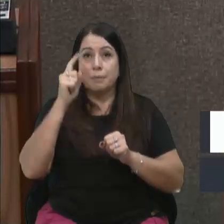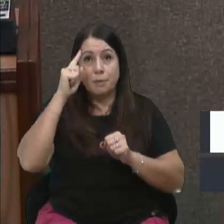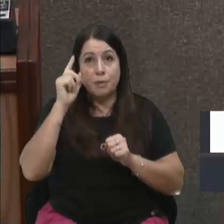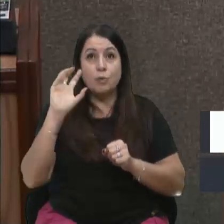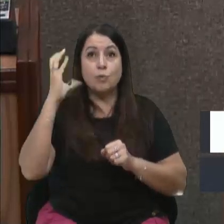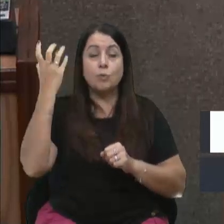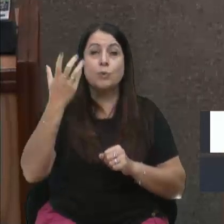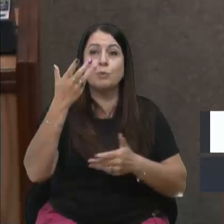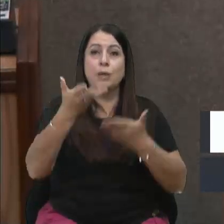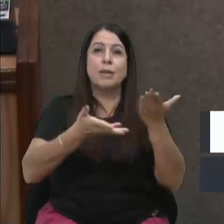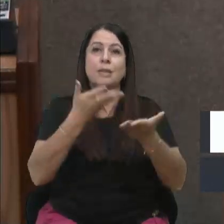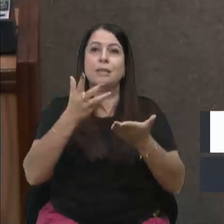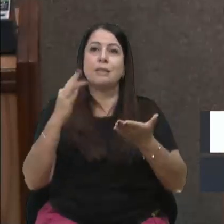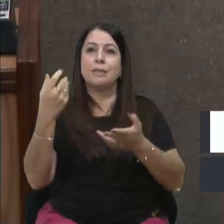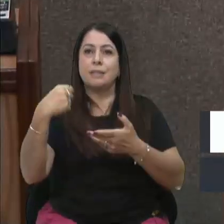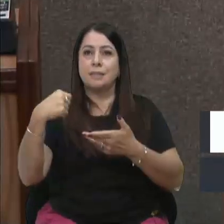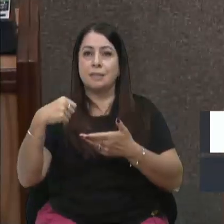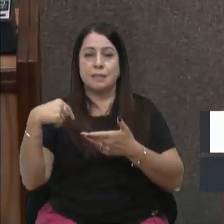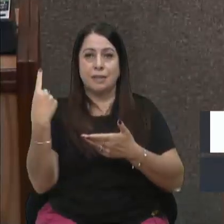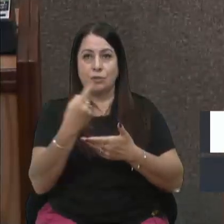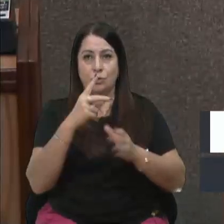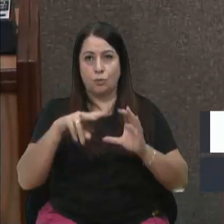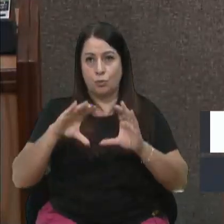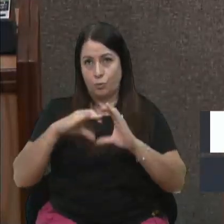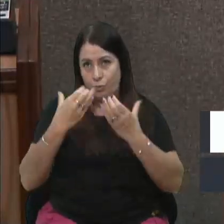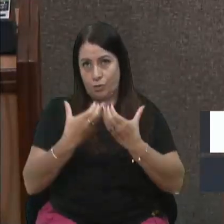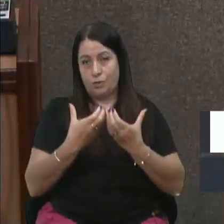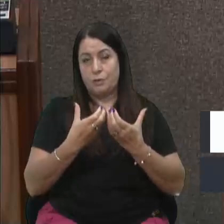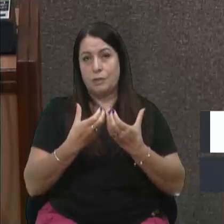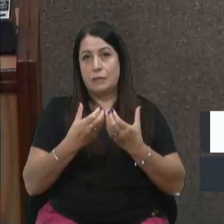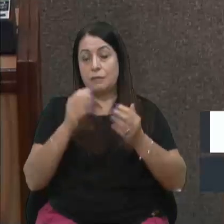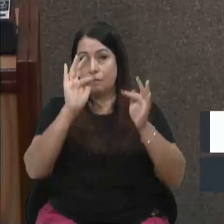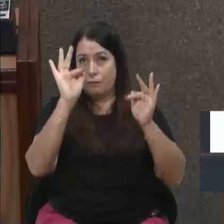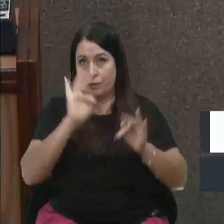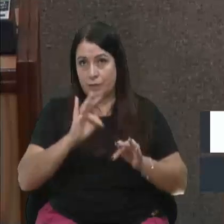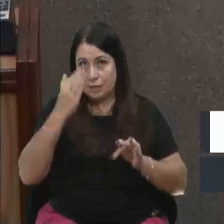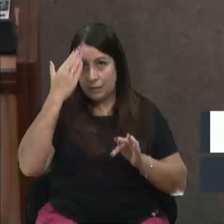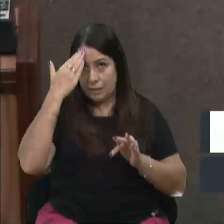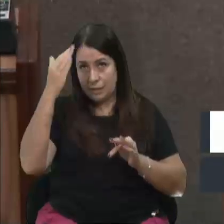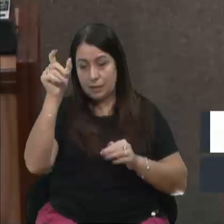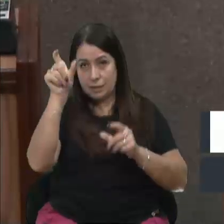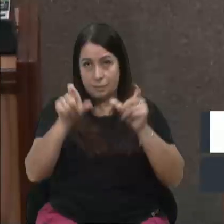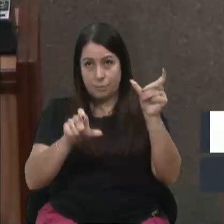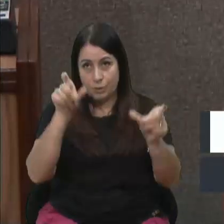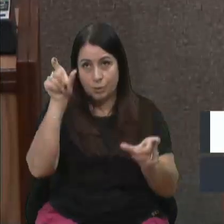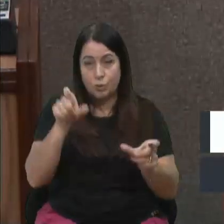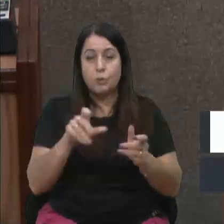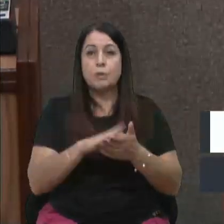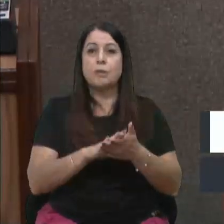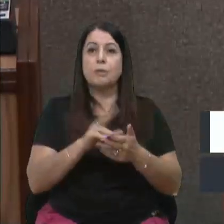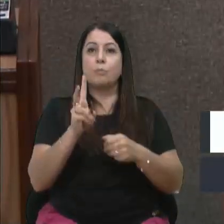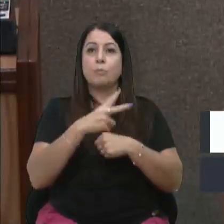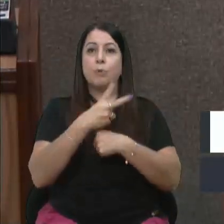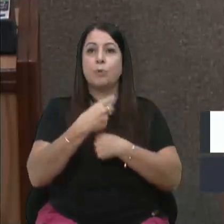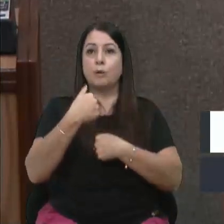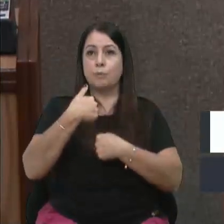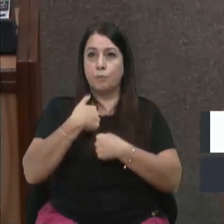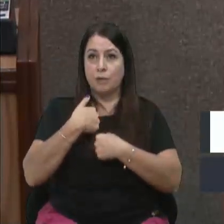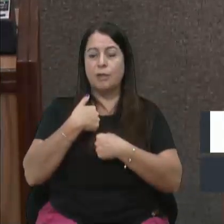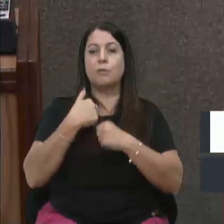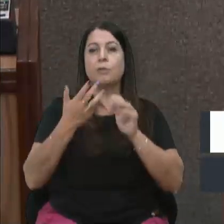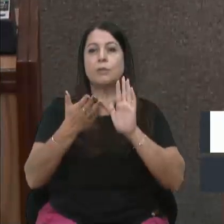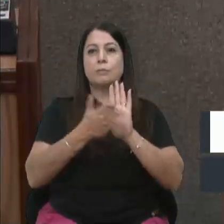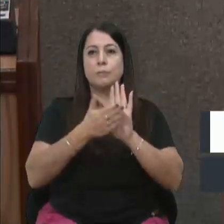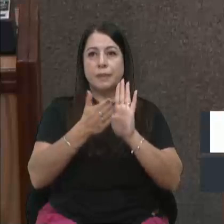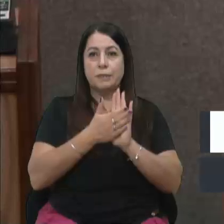soluções que atendam às necessidades da comunidade. Então eu fico muito feliz, agradeço as pessoas, né, que procuraram meu gabinete com essa